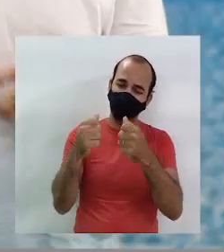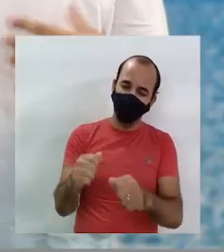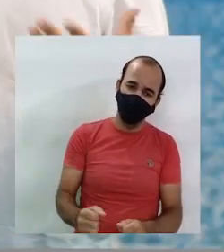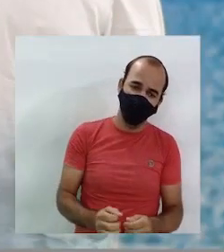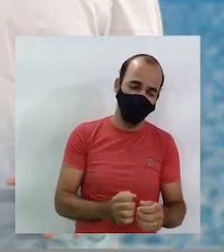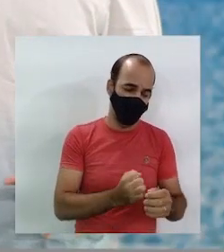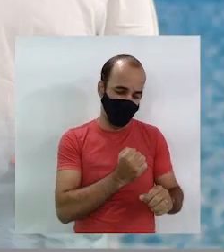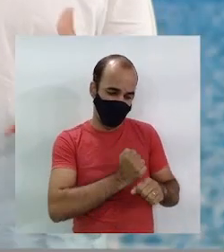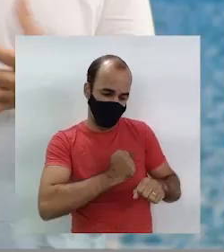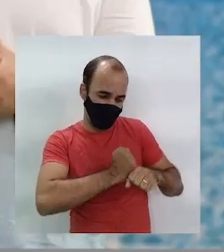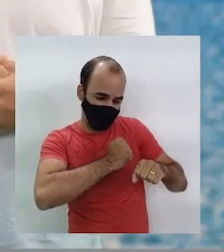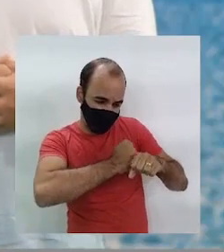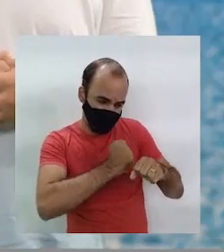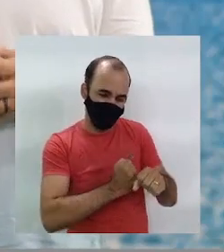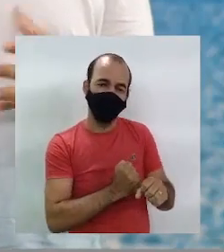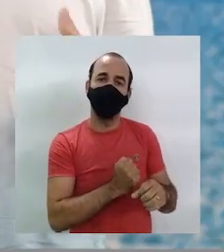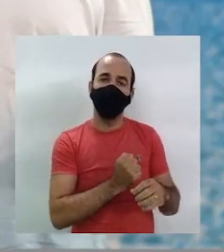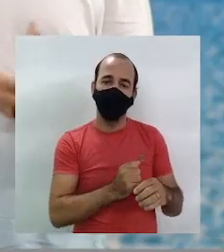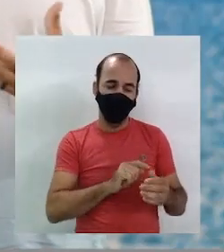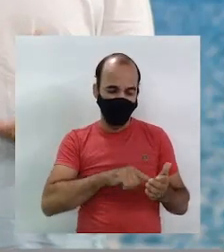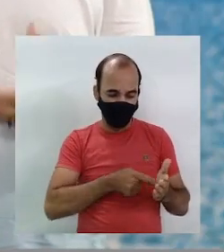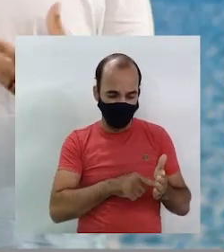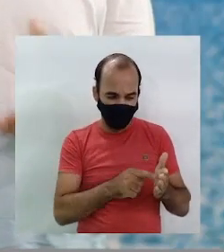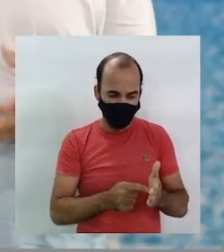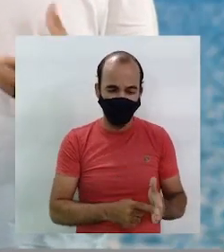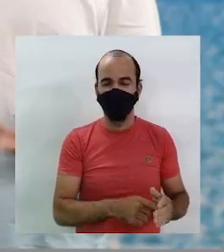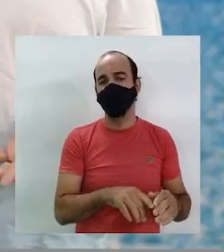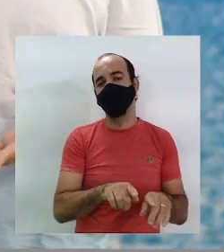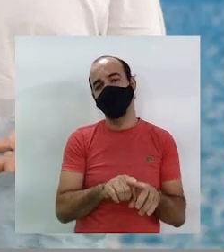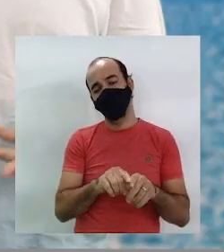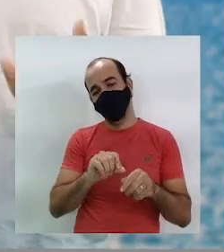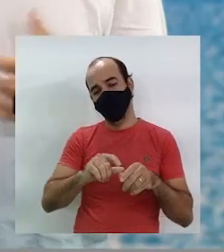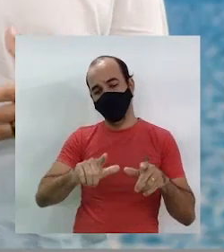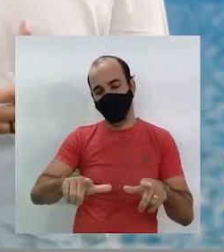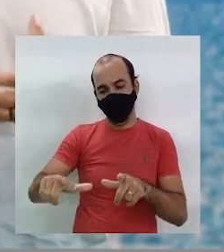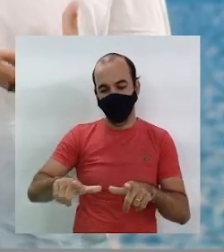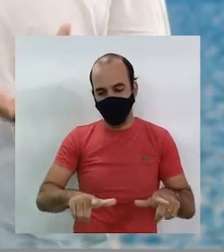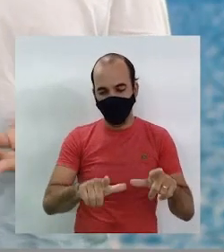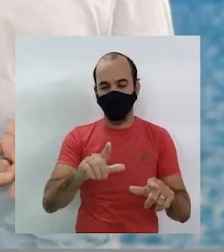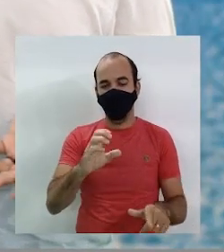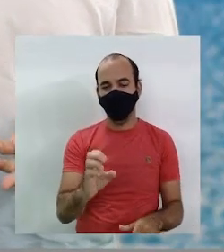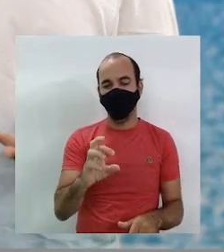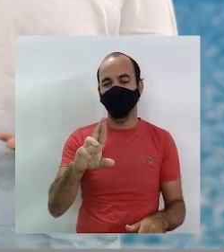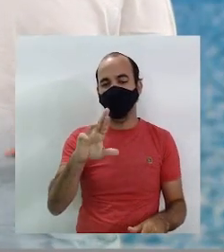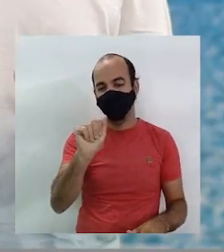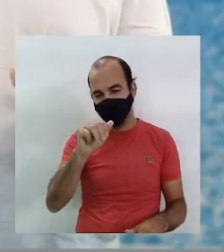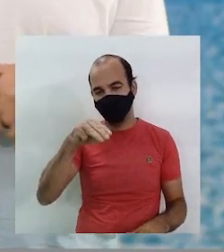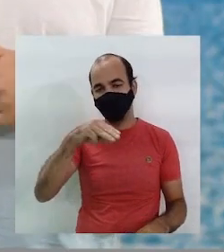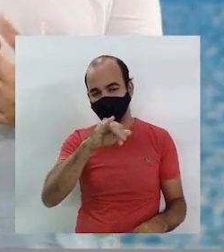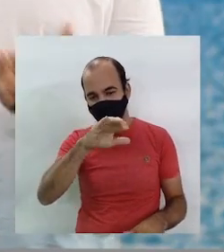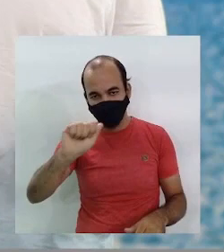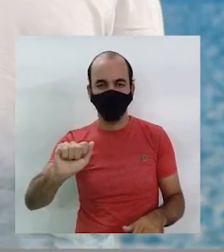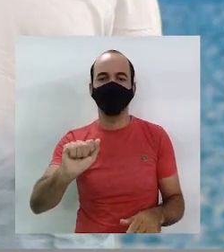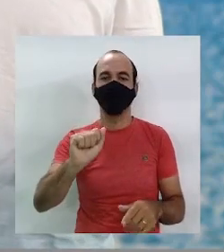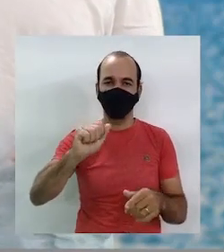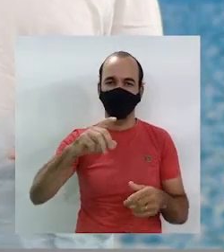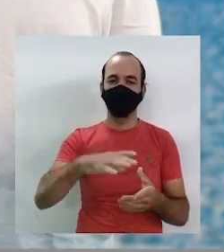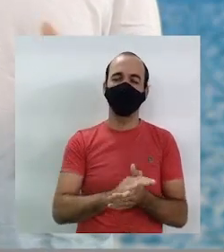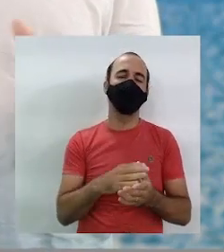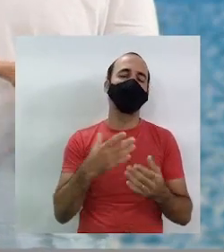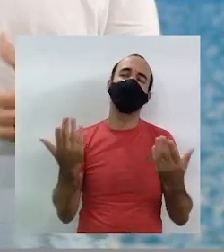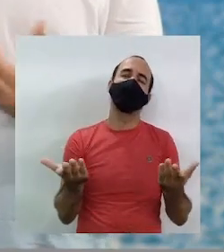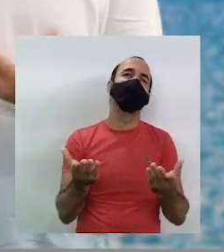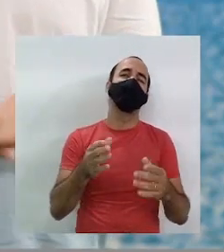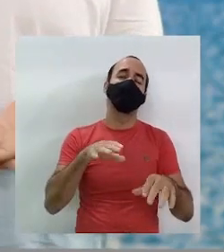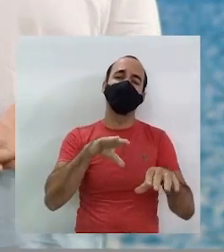escultor, ceramista, mas vamos falar também sobre a formação artística dele, né? Qual é a formação